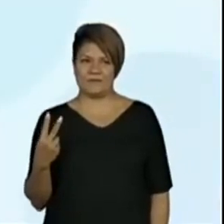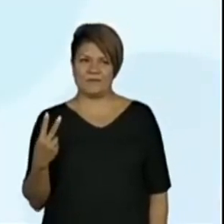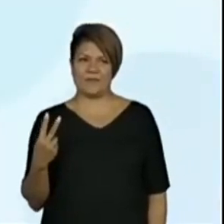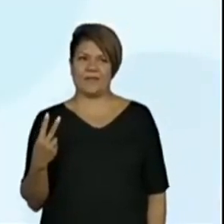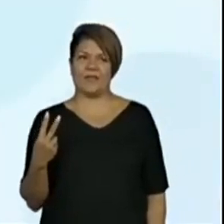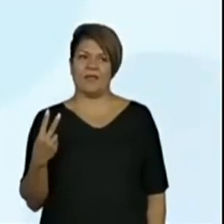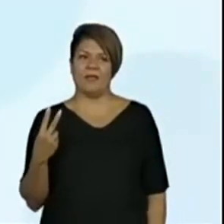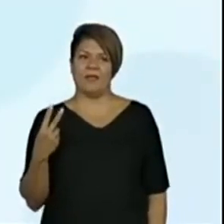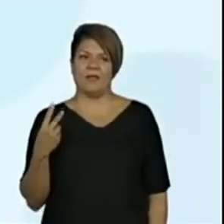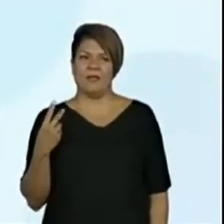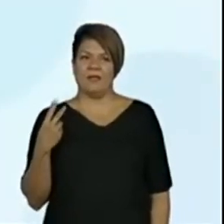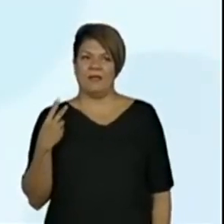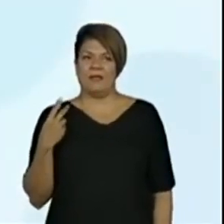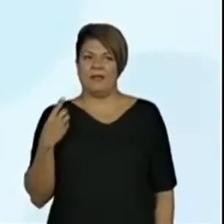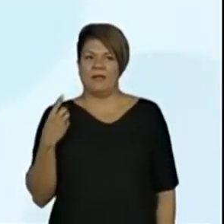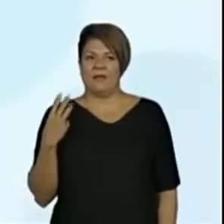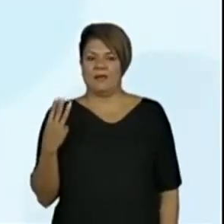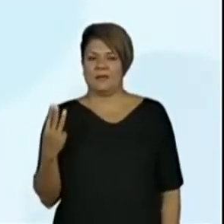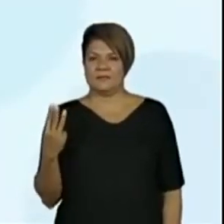dois,